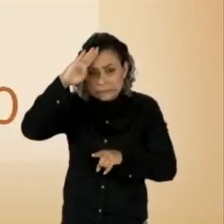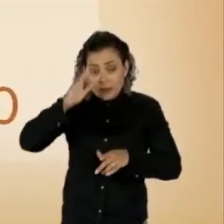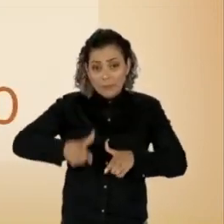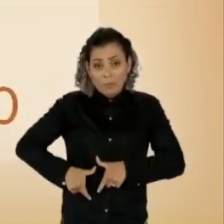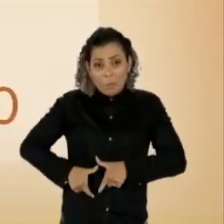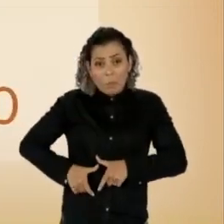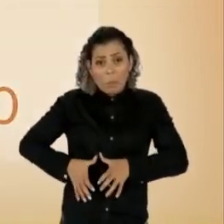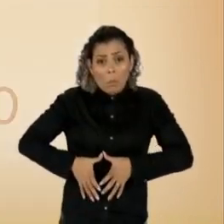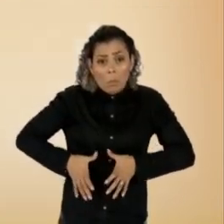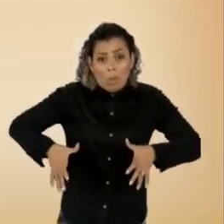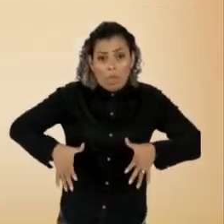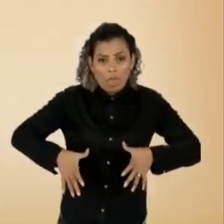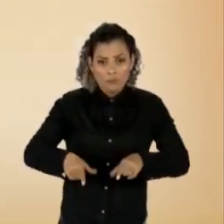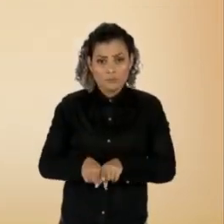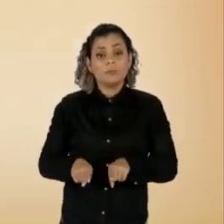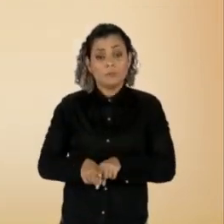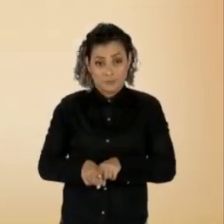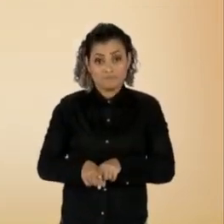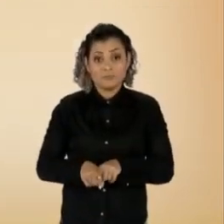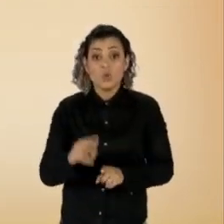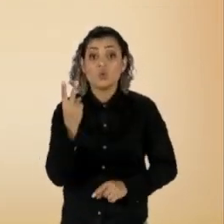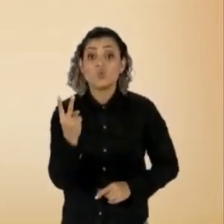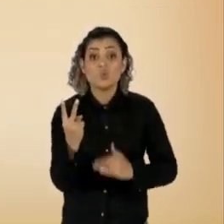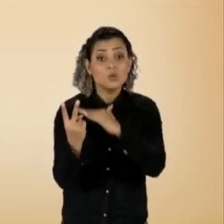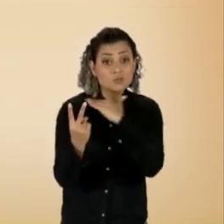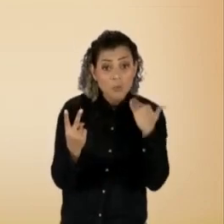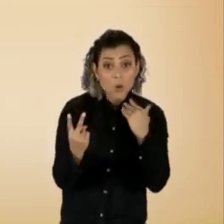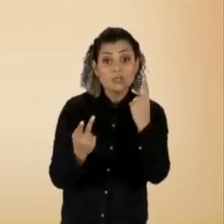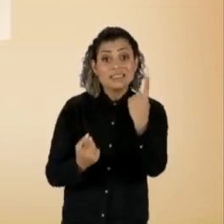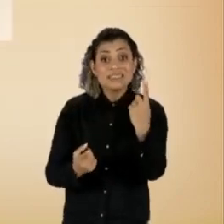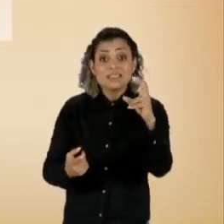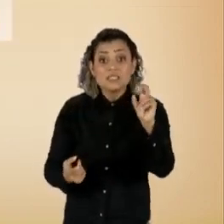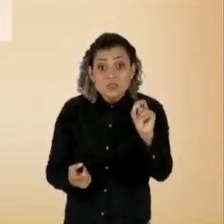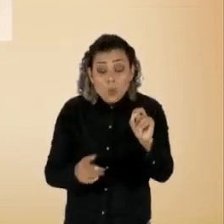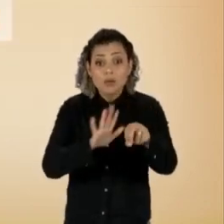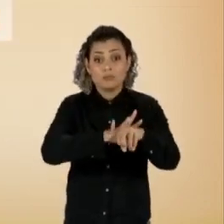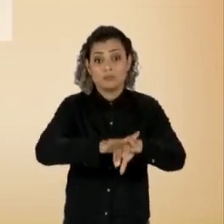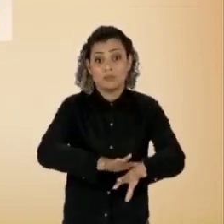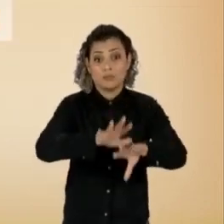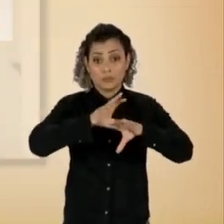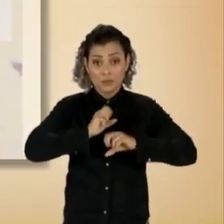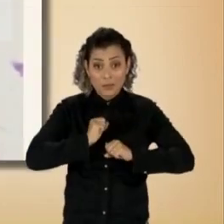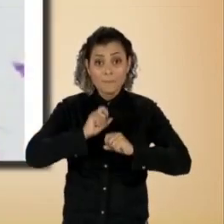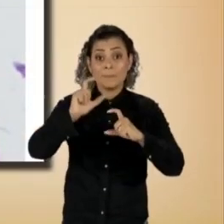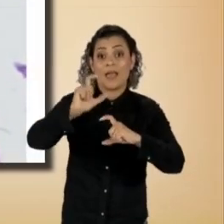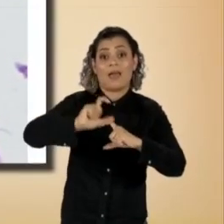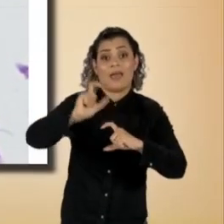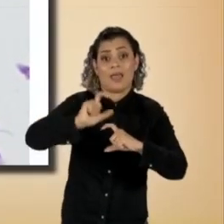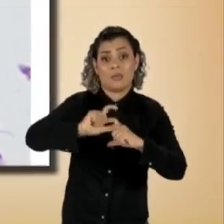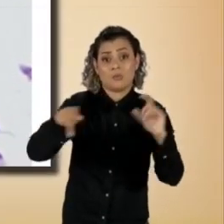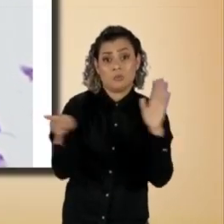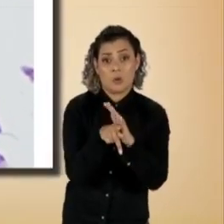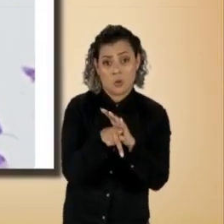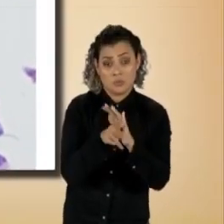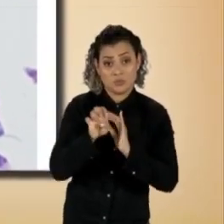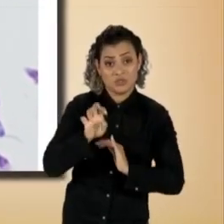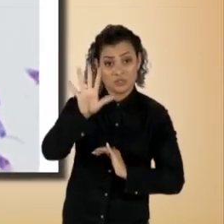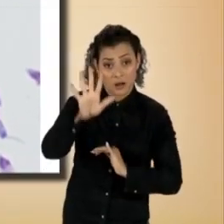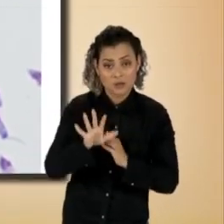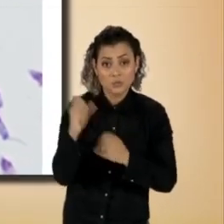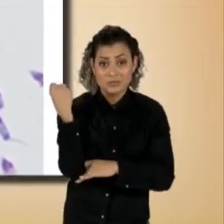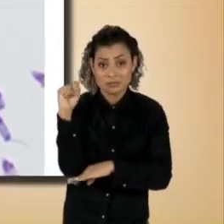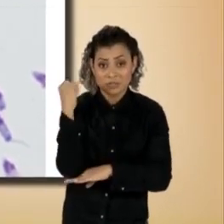e do baço já são duas mortes e 150 casos relatados todos em aracaju um artigo sobre a nova doença infecciosa